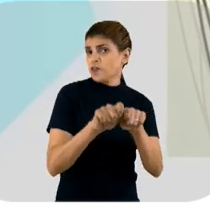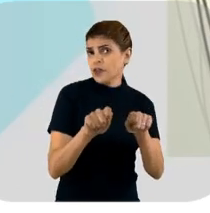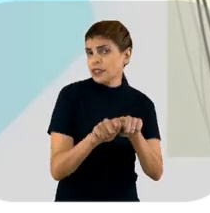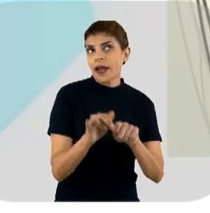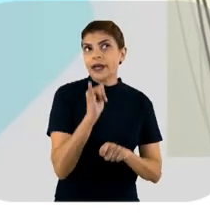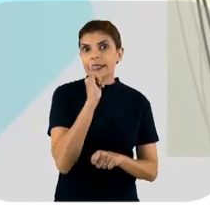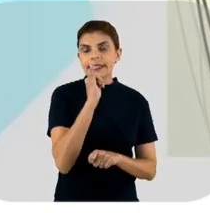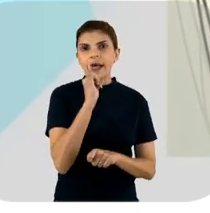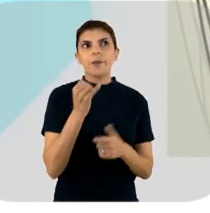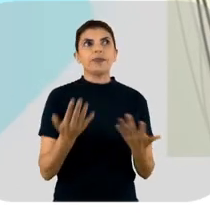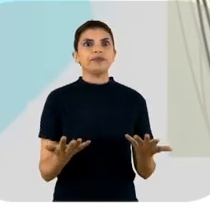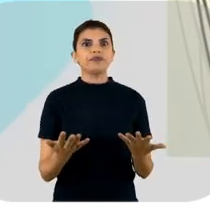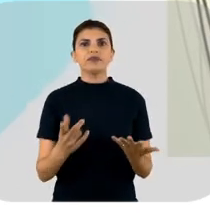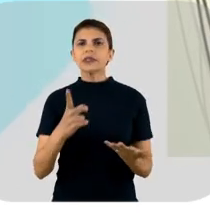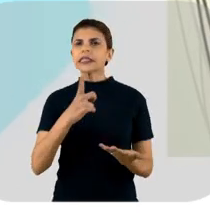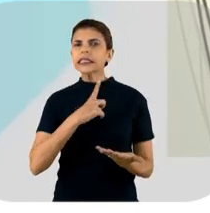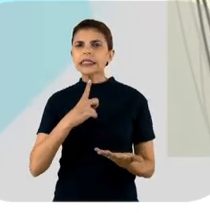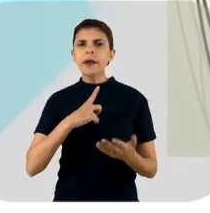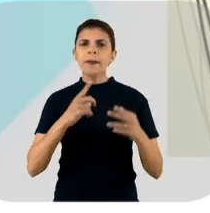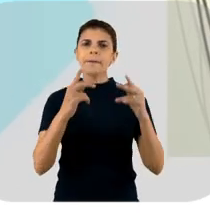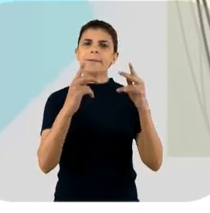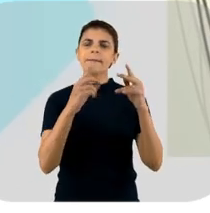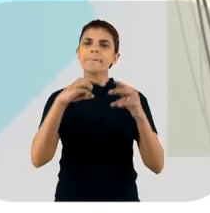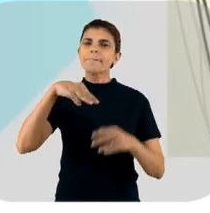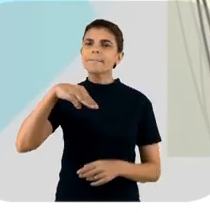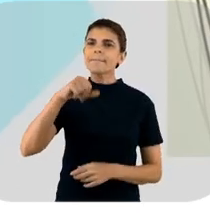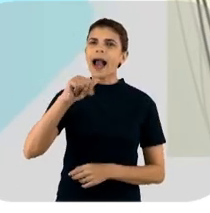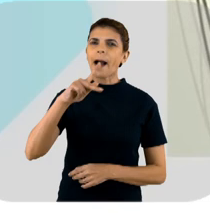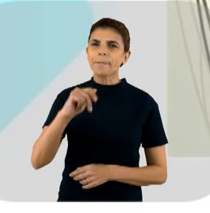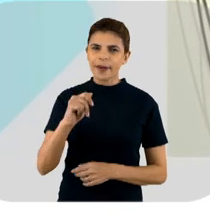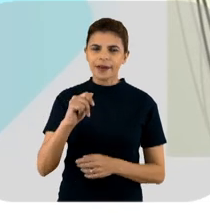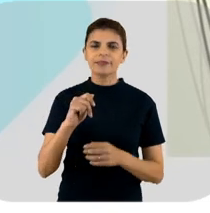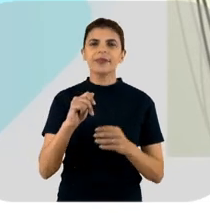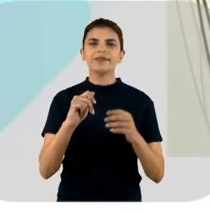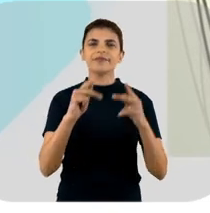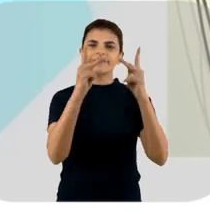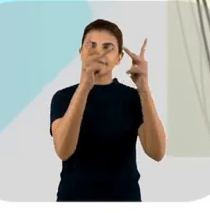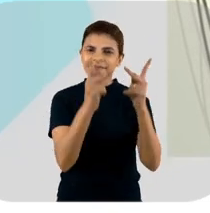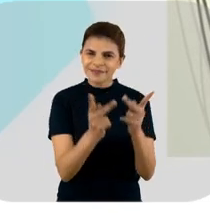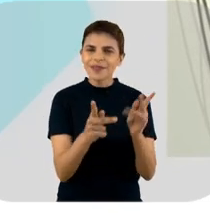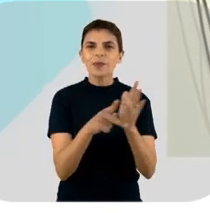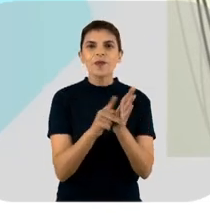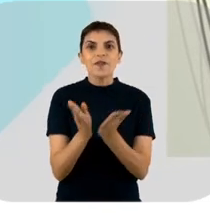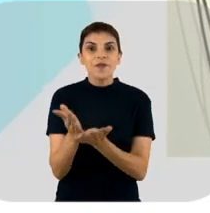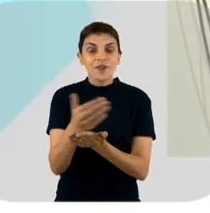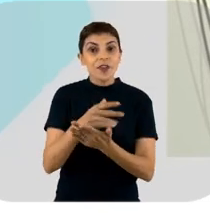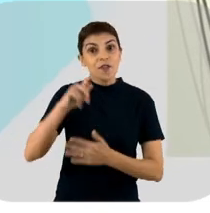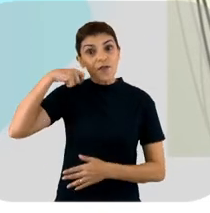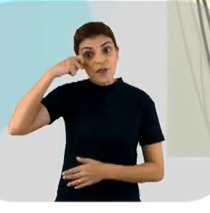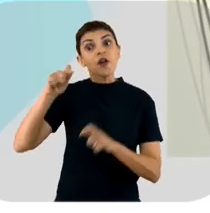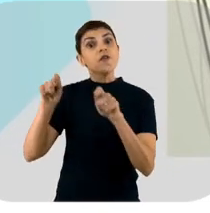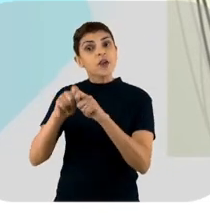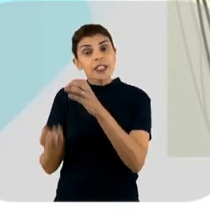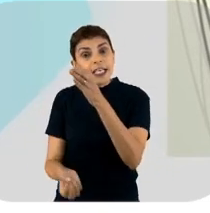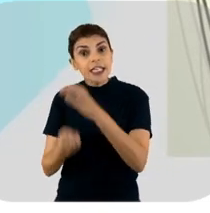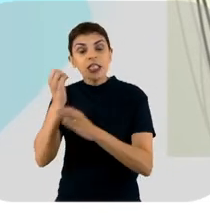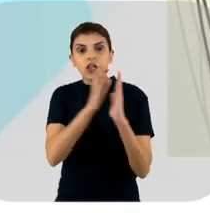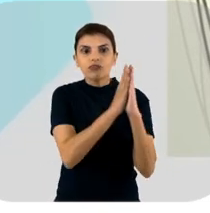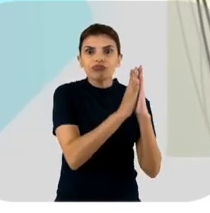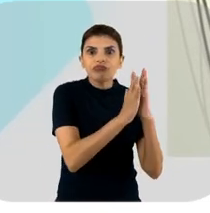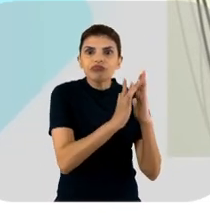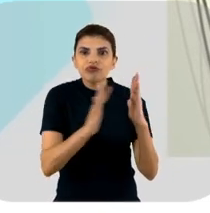pode ter, assim, uma espécie de mapa com os vídeos, ou pode construir um vídeo com esses